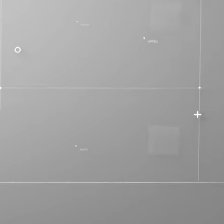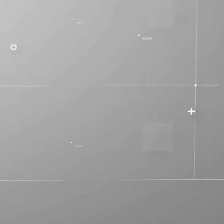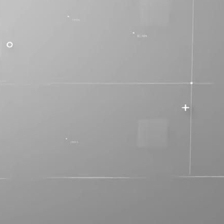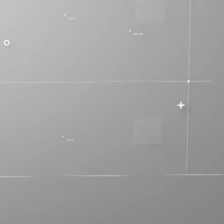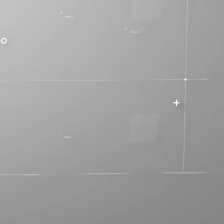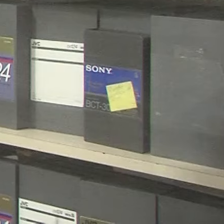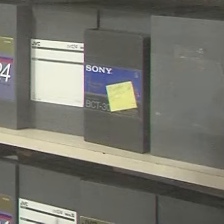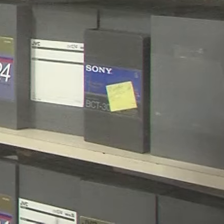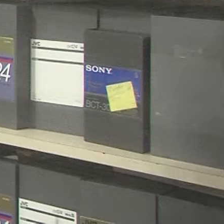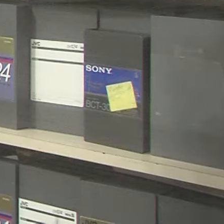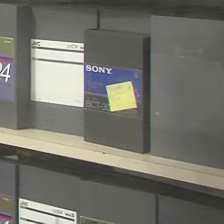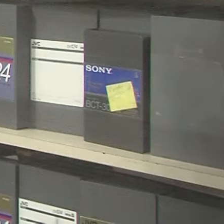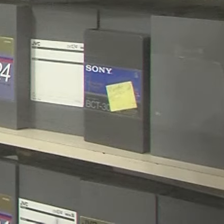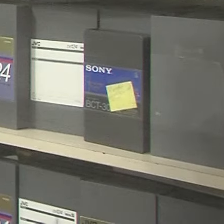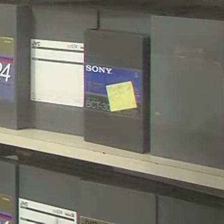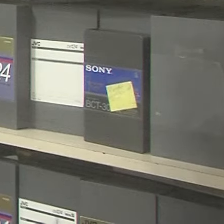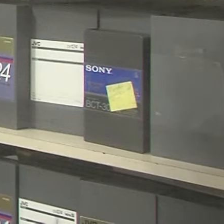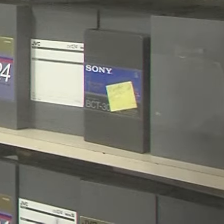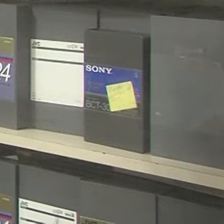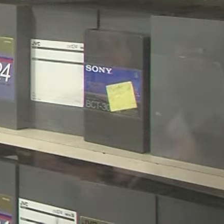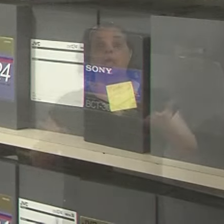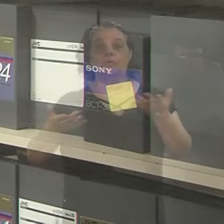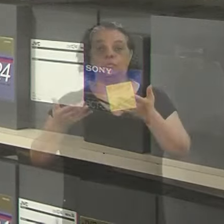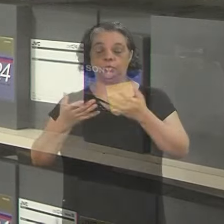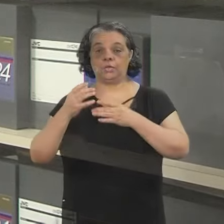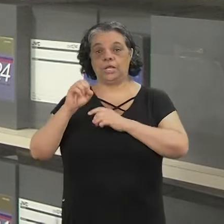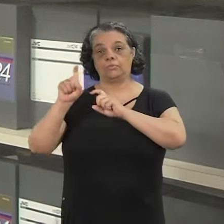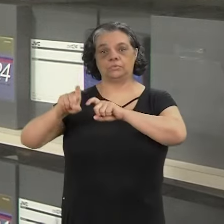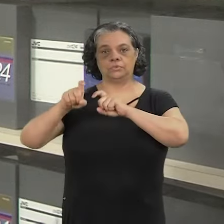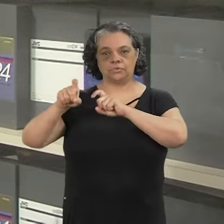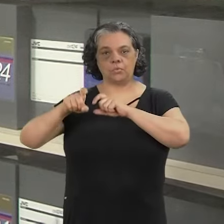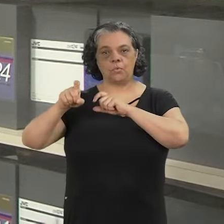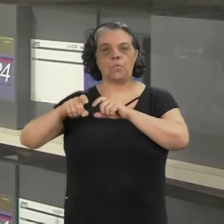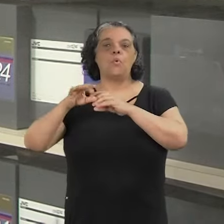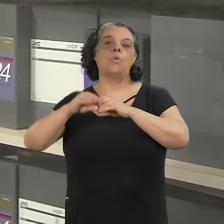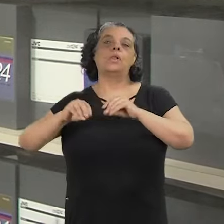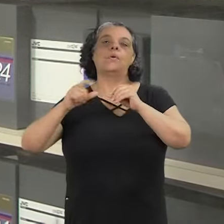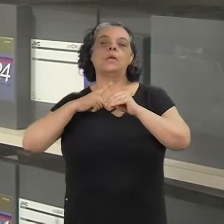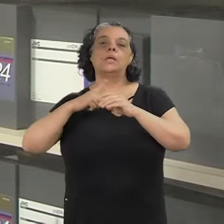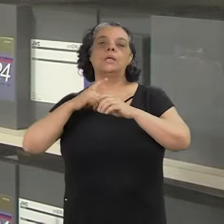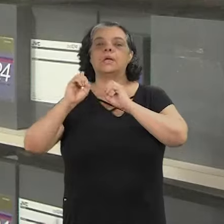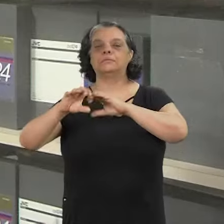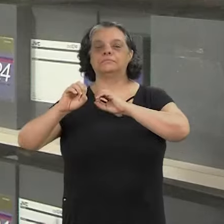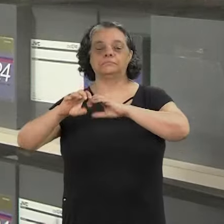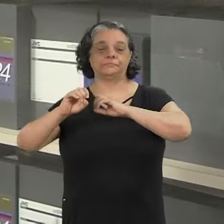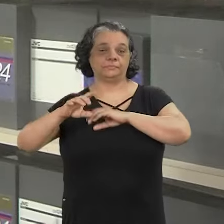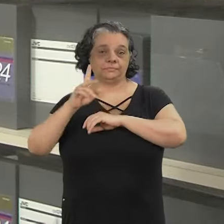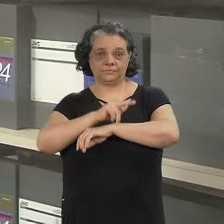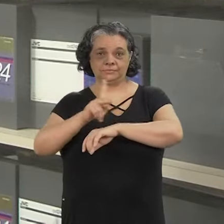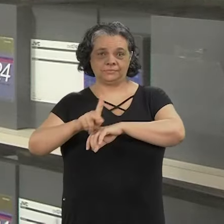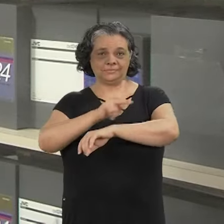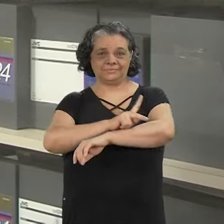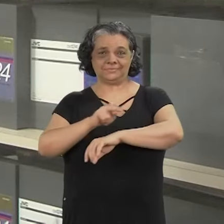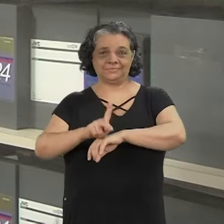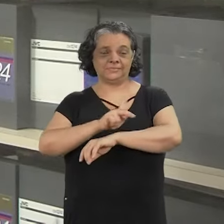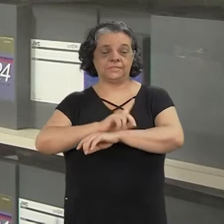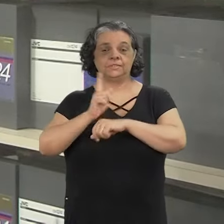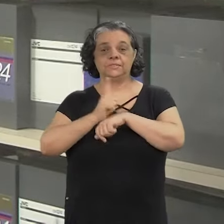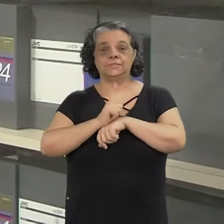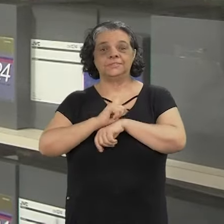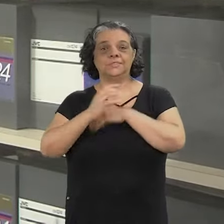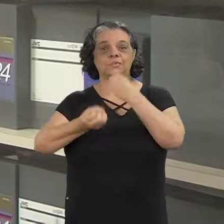Torres a constituição federal brasileira de 1988 assegura o direito de liberdade de expressão à